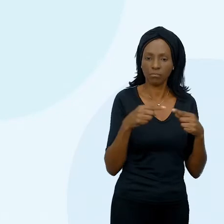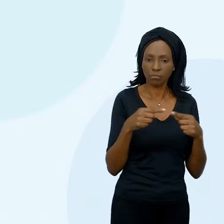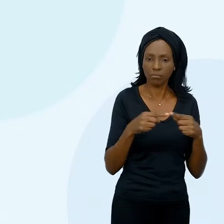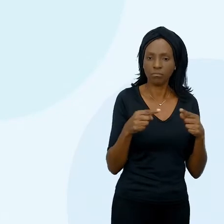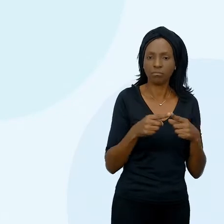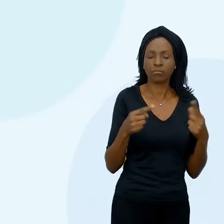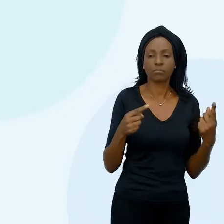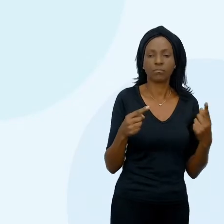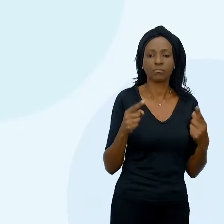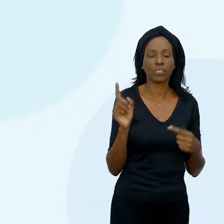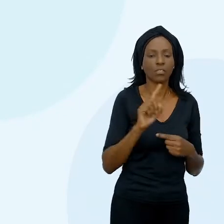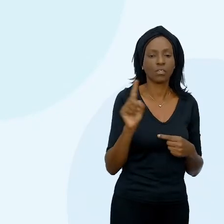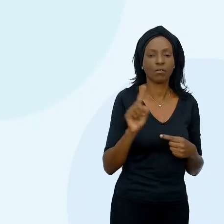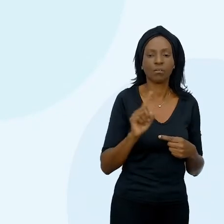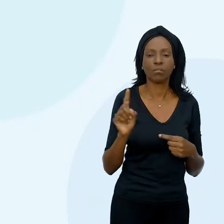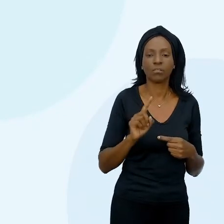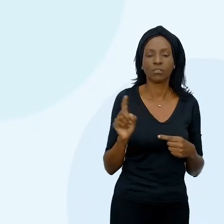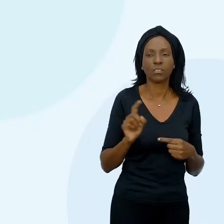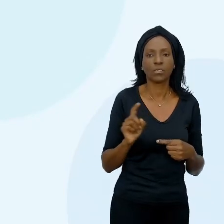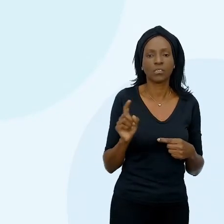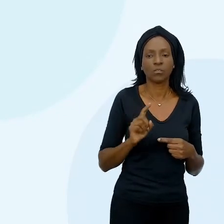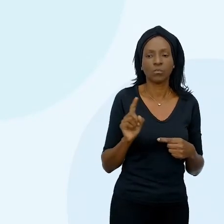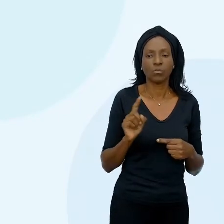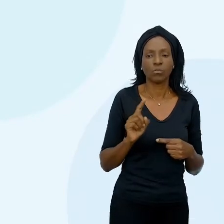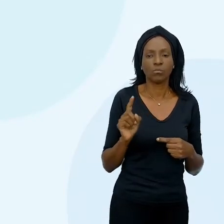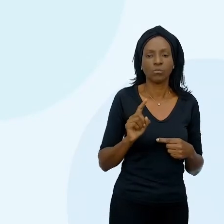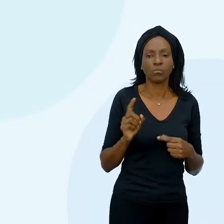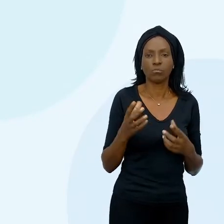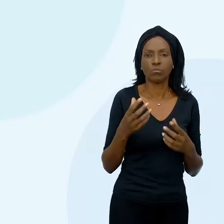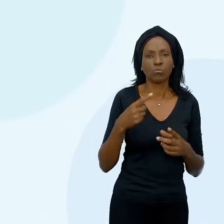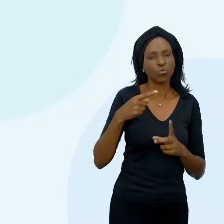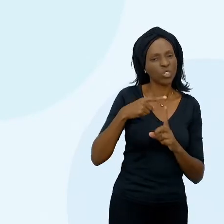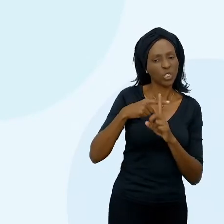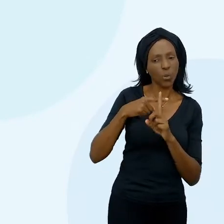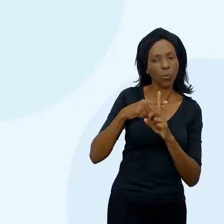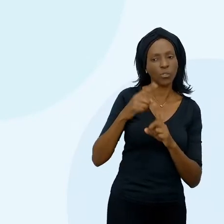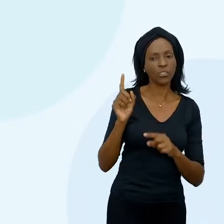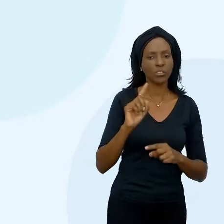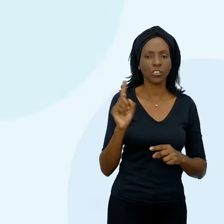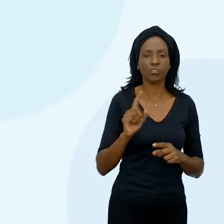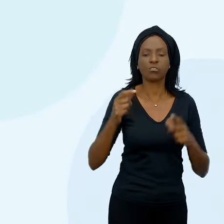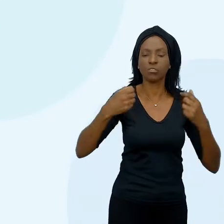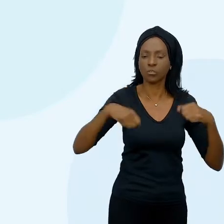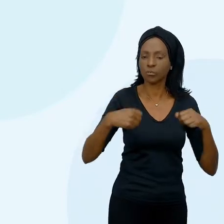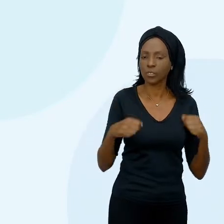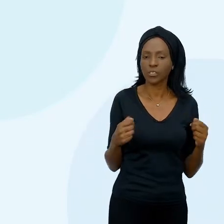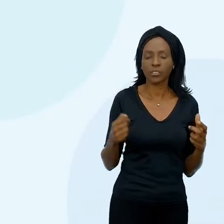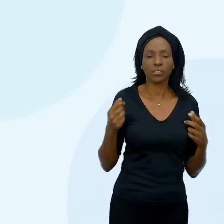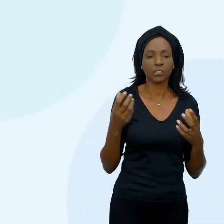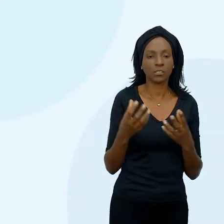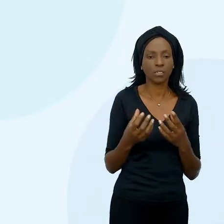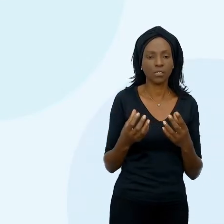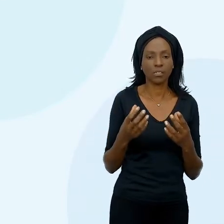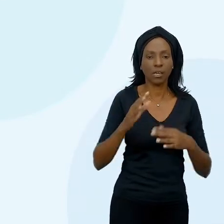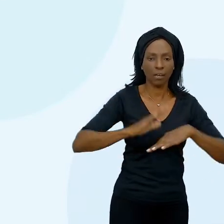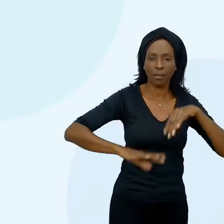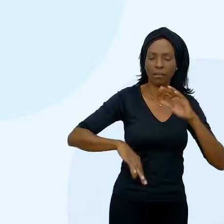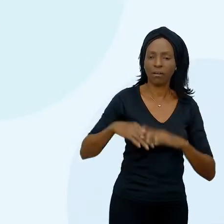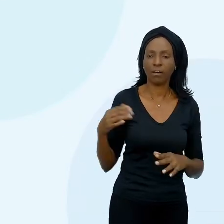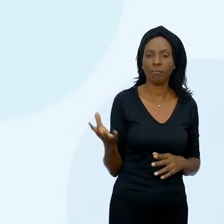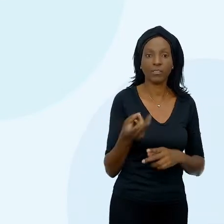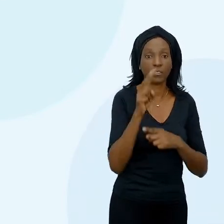atributo não exatamente muito positivo, que é precisamente a sua capacidade